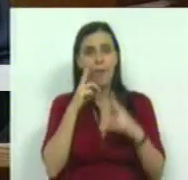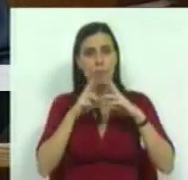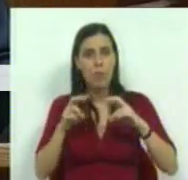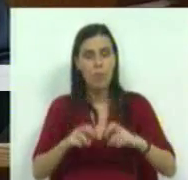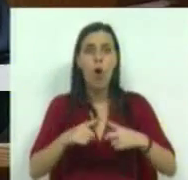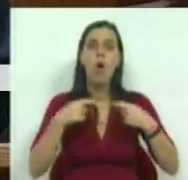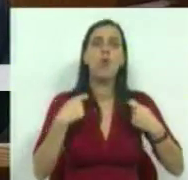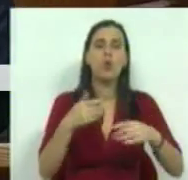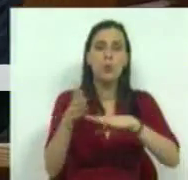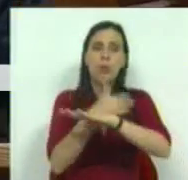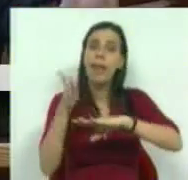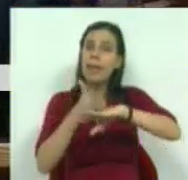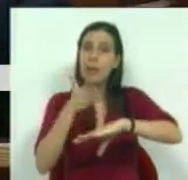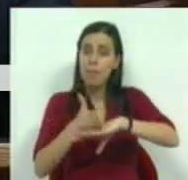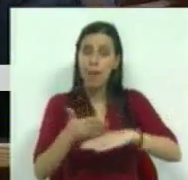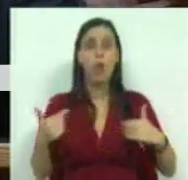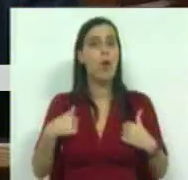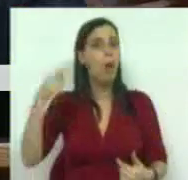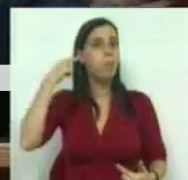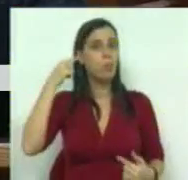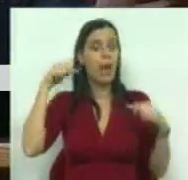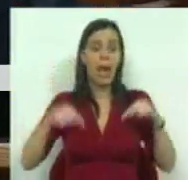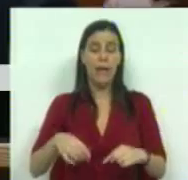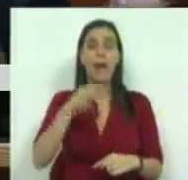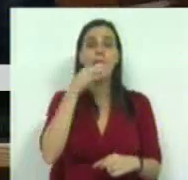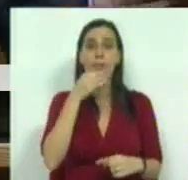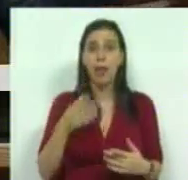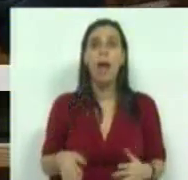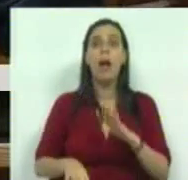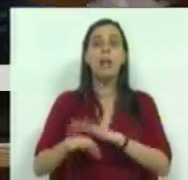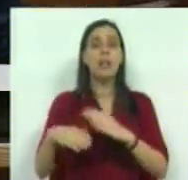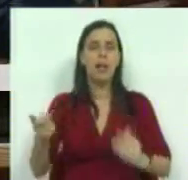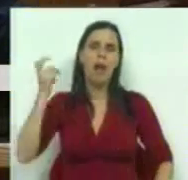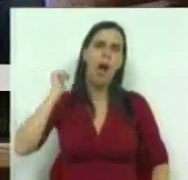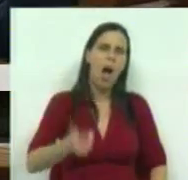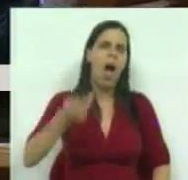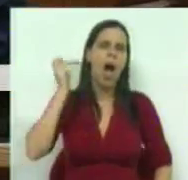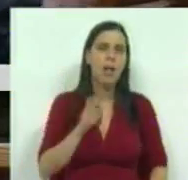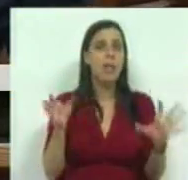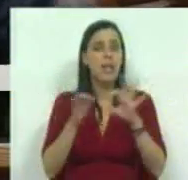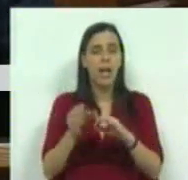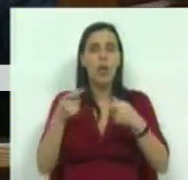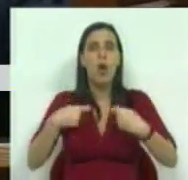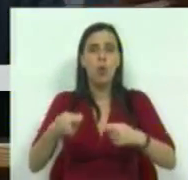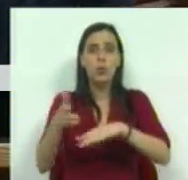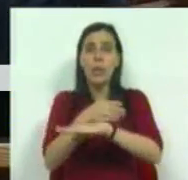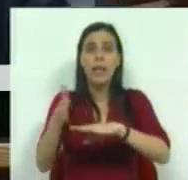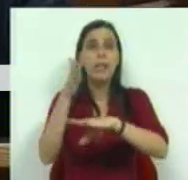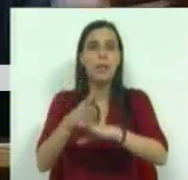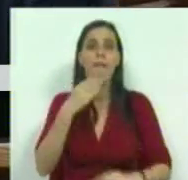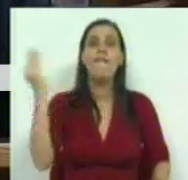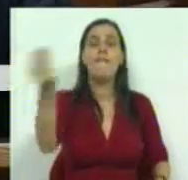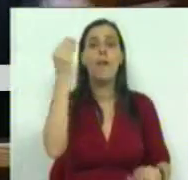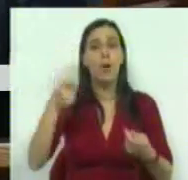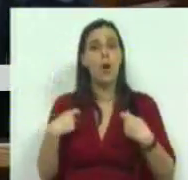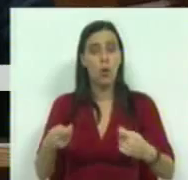nos consumos intermédios? O que nós ouvimos aqui falar à direita durante anos sobre os consumos intermédios. E os